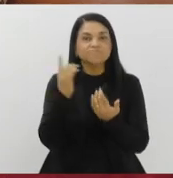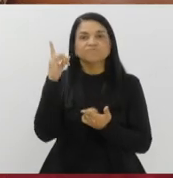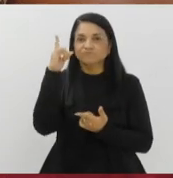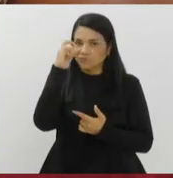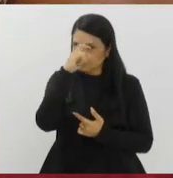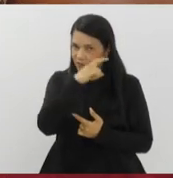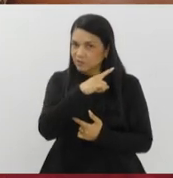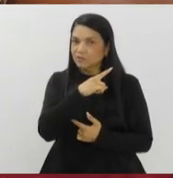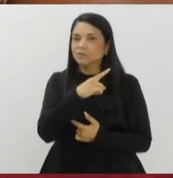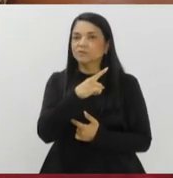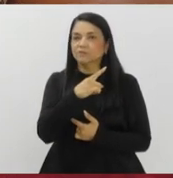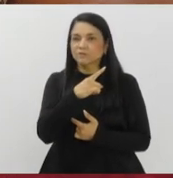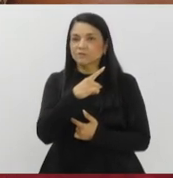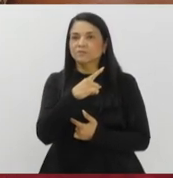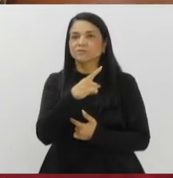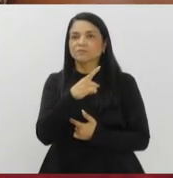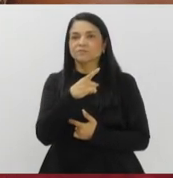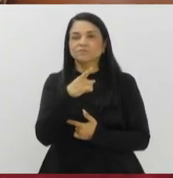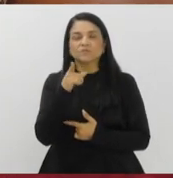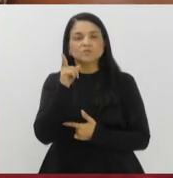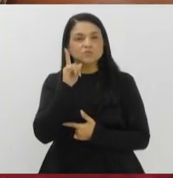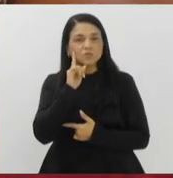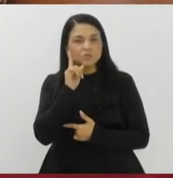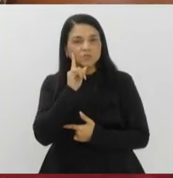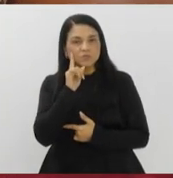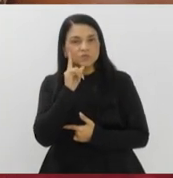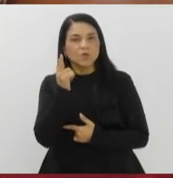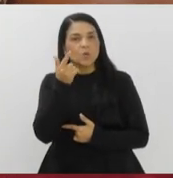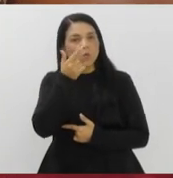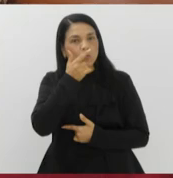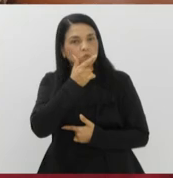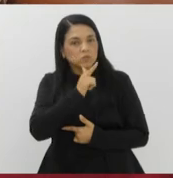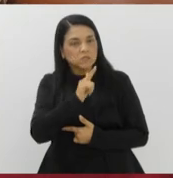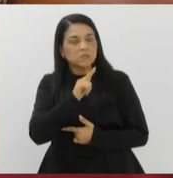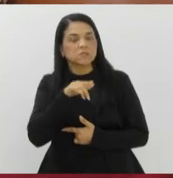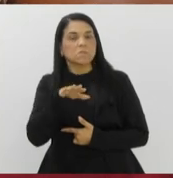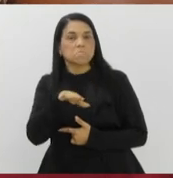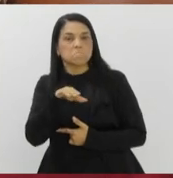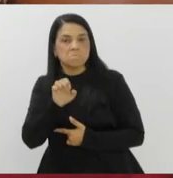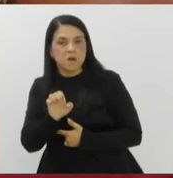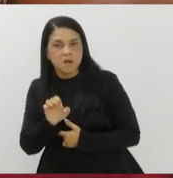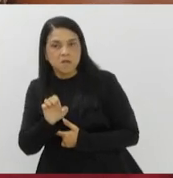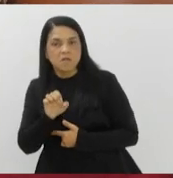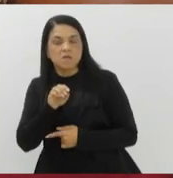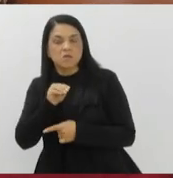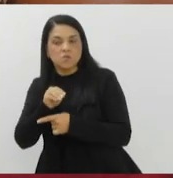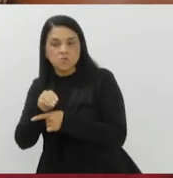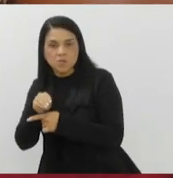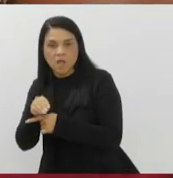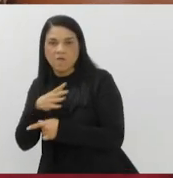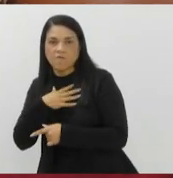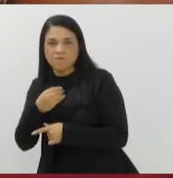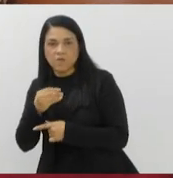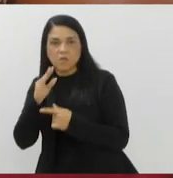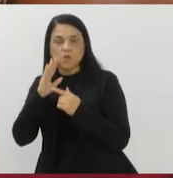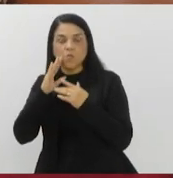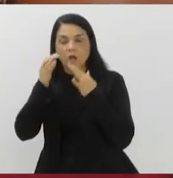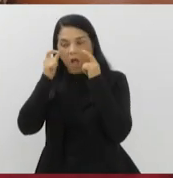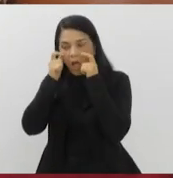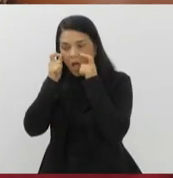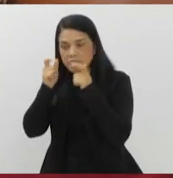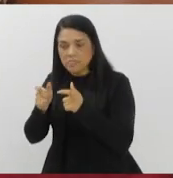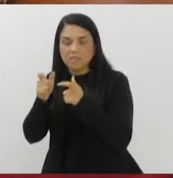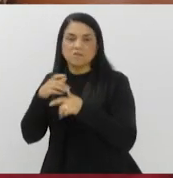poder estar lá todo dia e poder conciliar ser mãe e dar atenção aos nossos filhos e estar lá descascando,